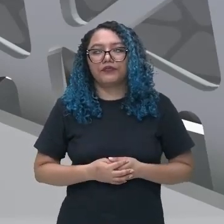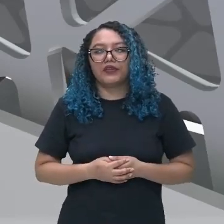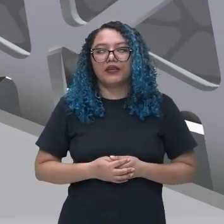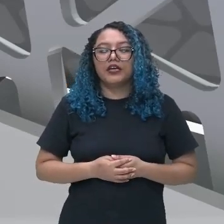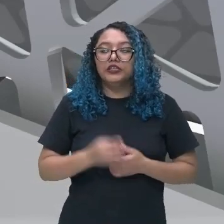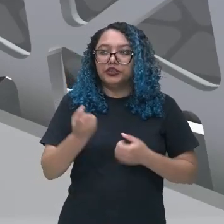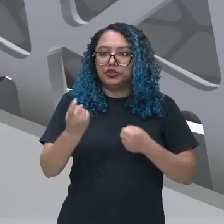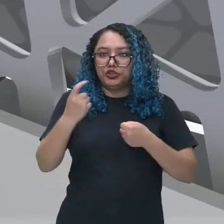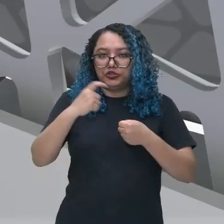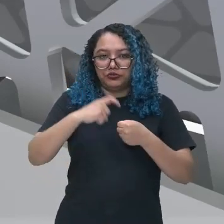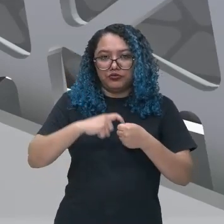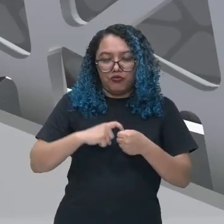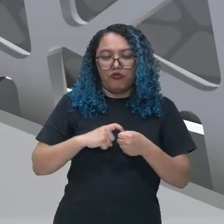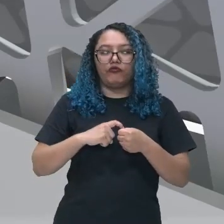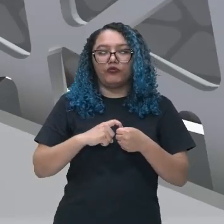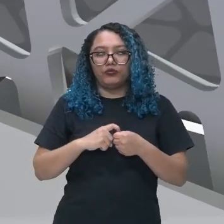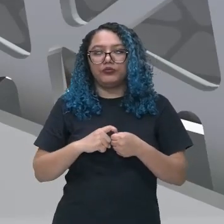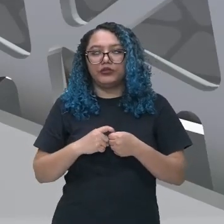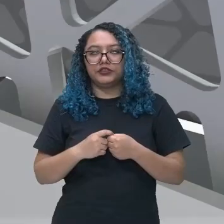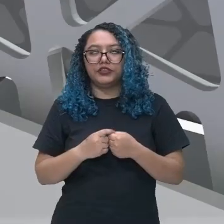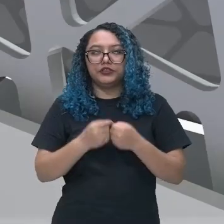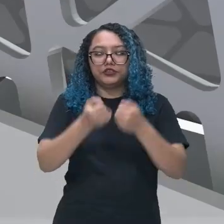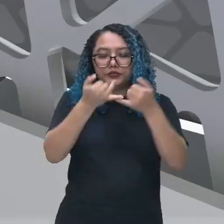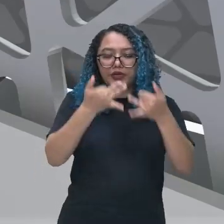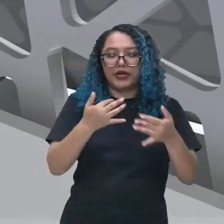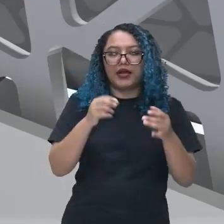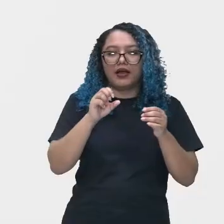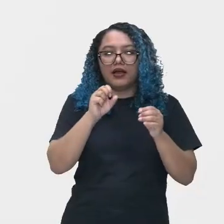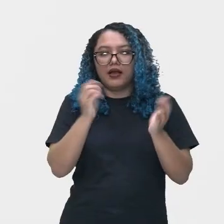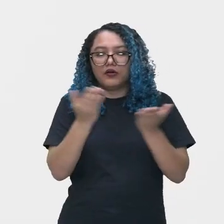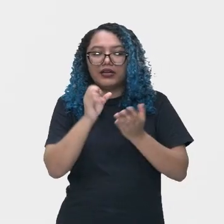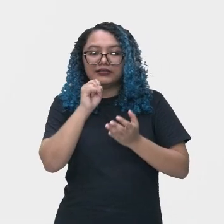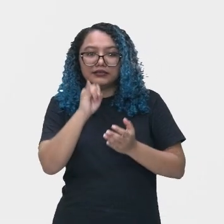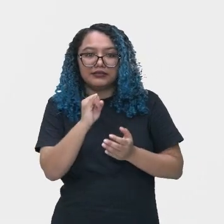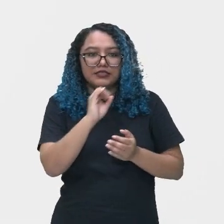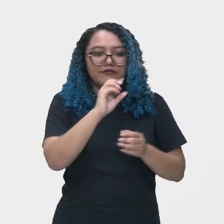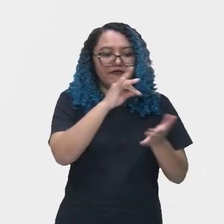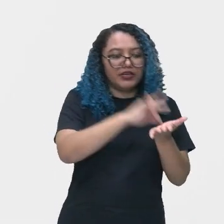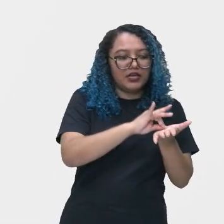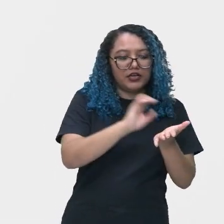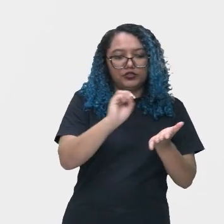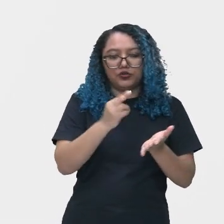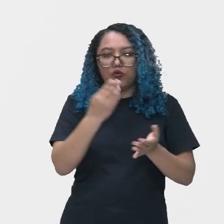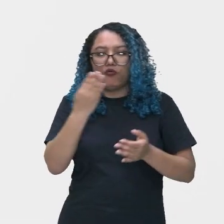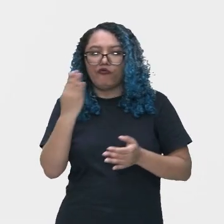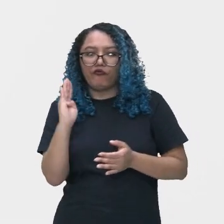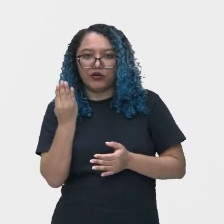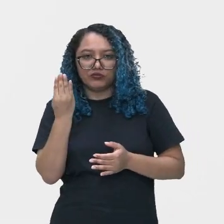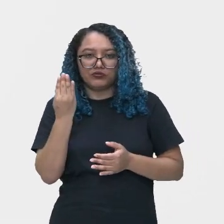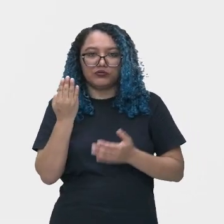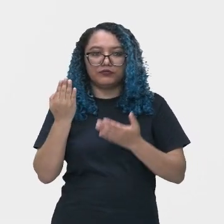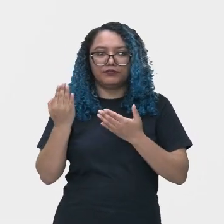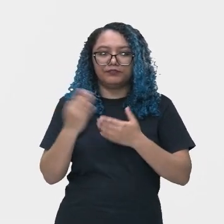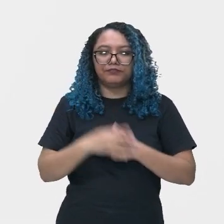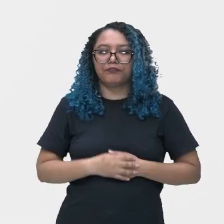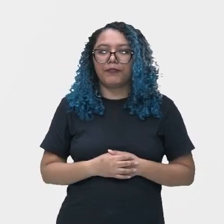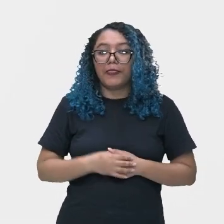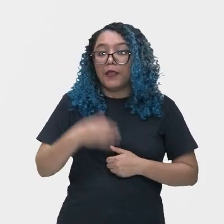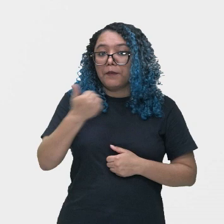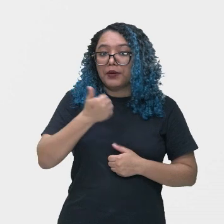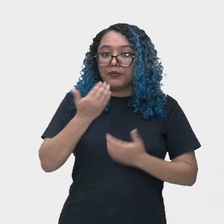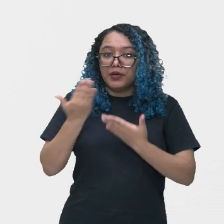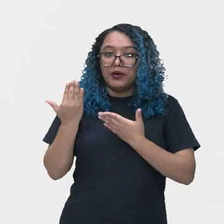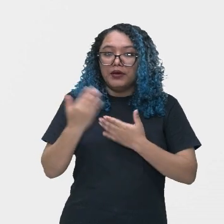voltar. Pay attention. O primeiro foi o seguinte, vamos lá. False connection.